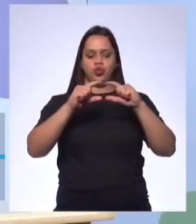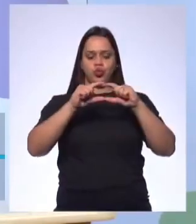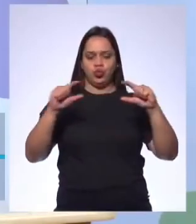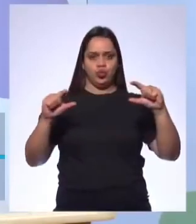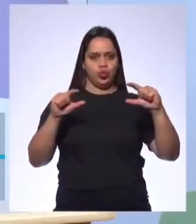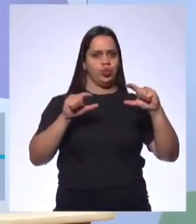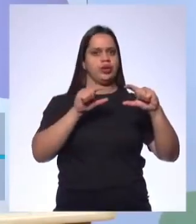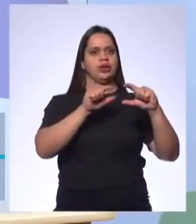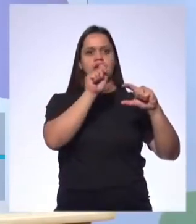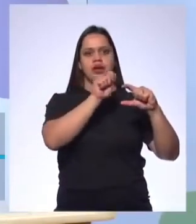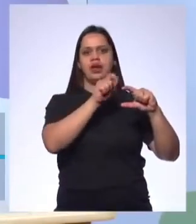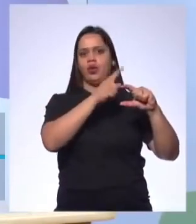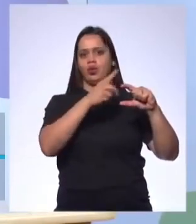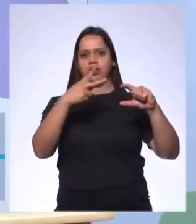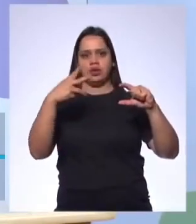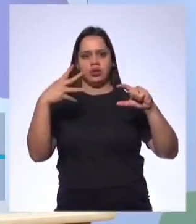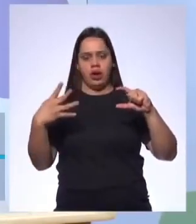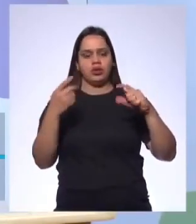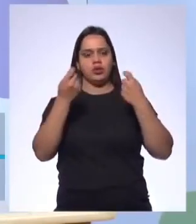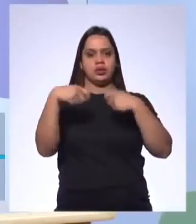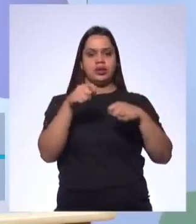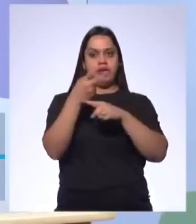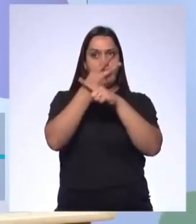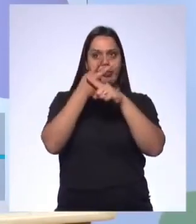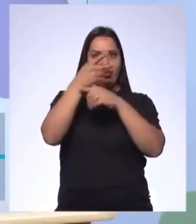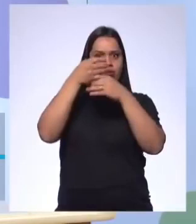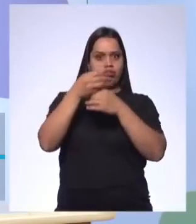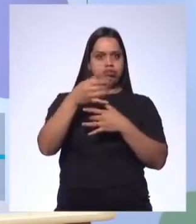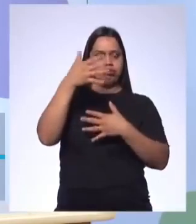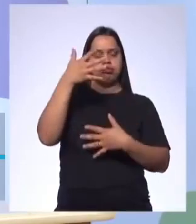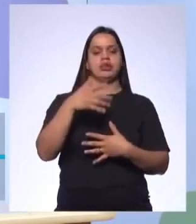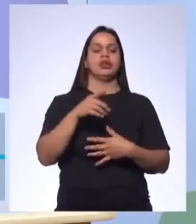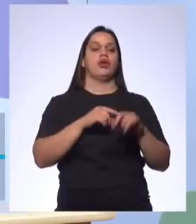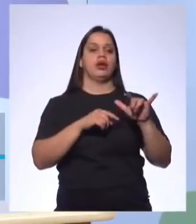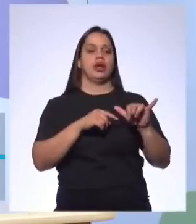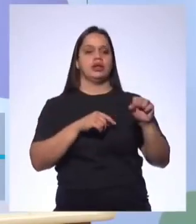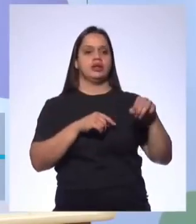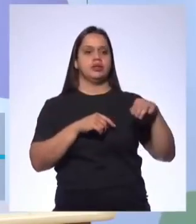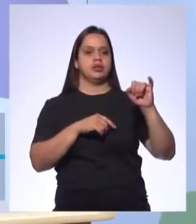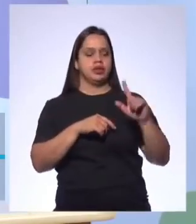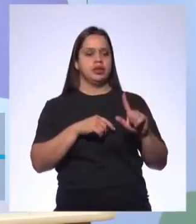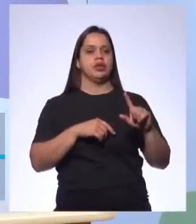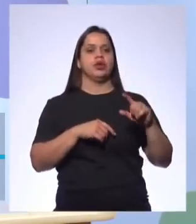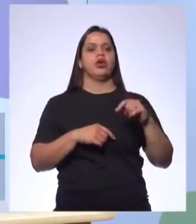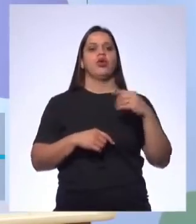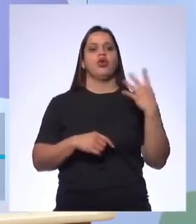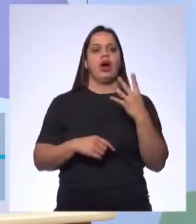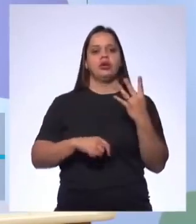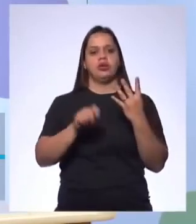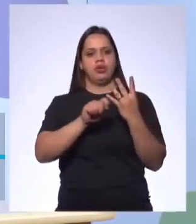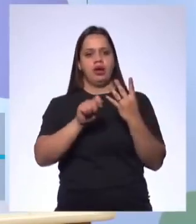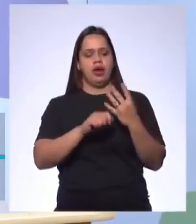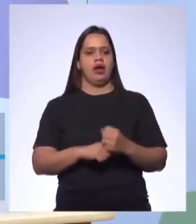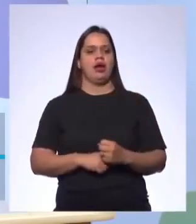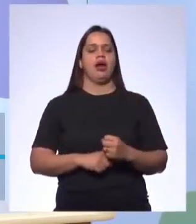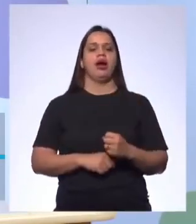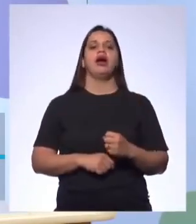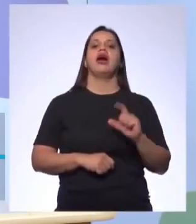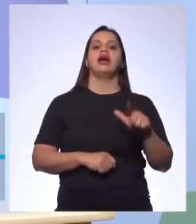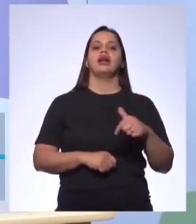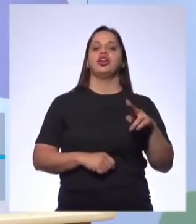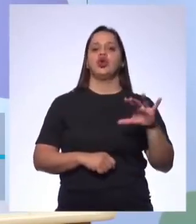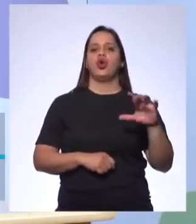muito a vida da gente aqui. Não tem que ficar pegando, né? Porque assim, a Yasmin respondeu 4A, aí a Nicole respondeu 1B, aí tem que colocar na ordem. Aí não,